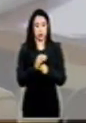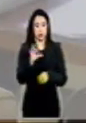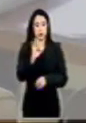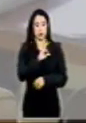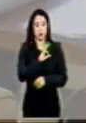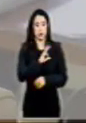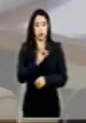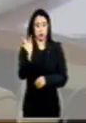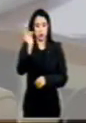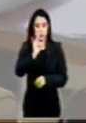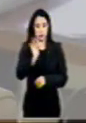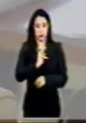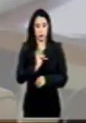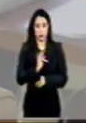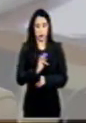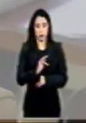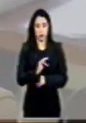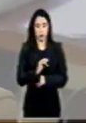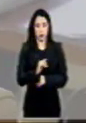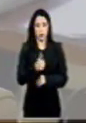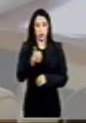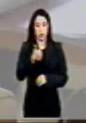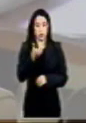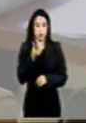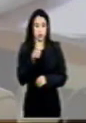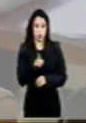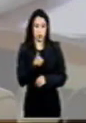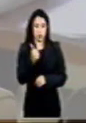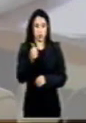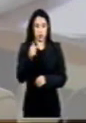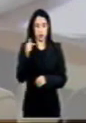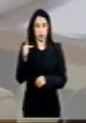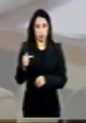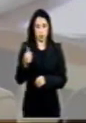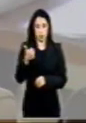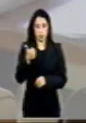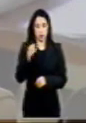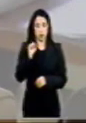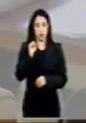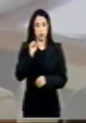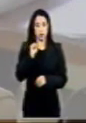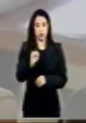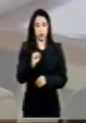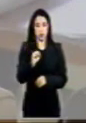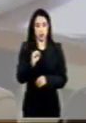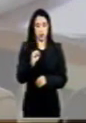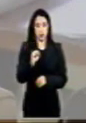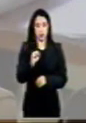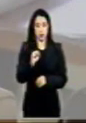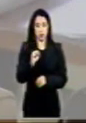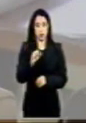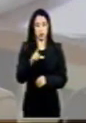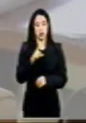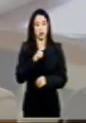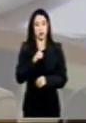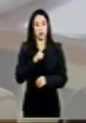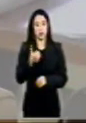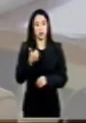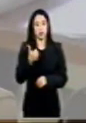Federal, itens 16, 17 e 18, bem como 19 da